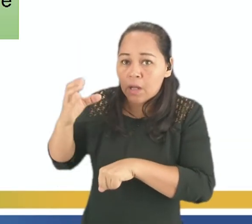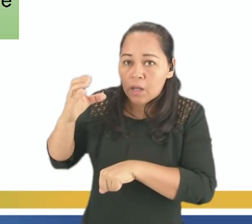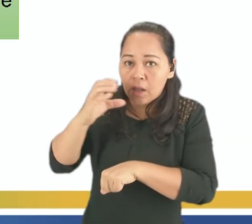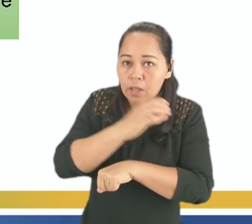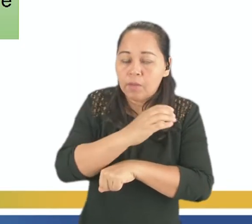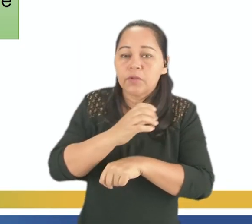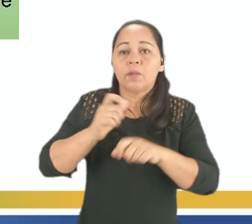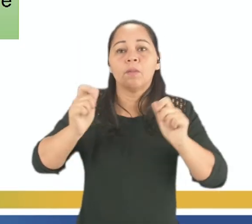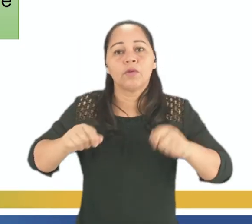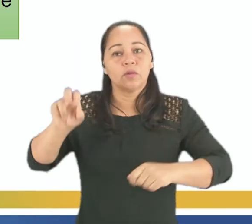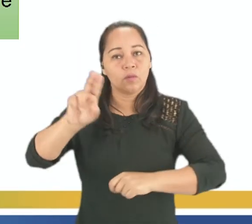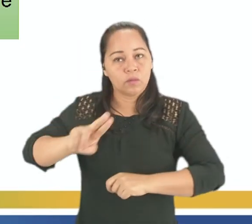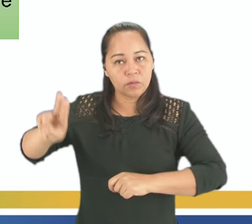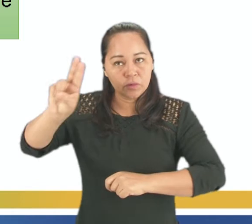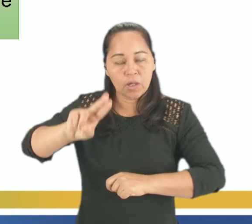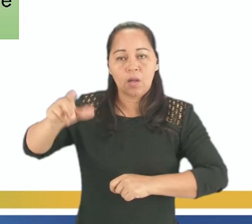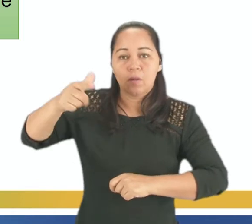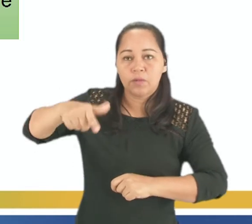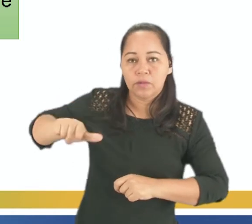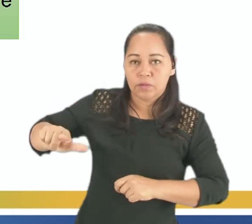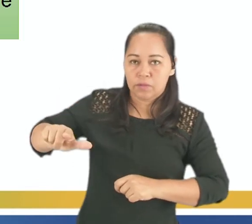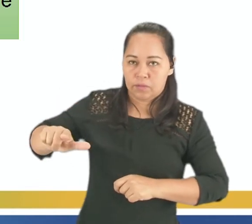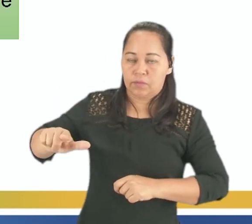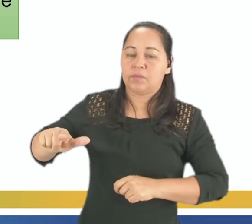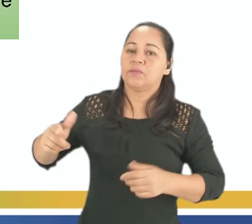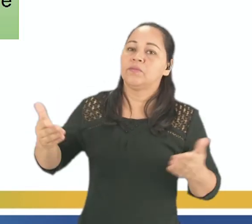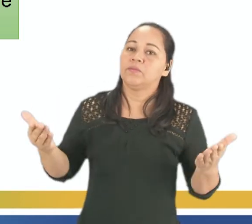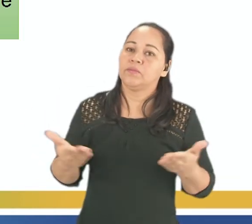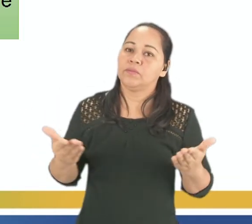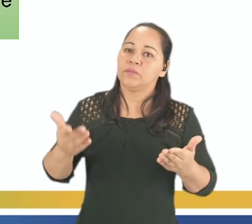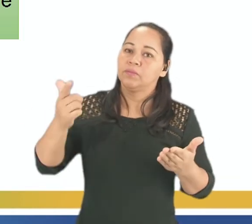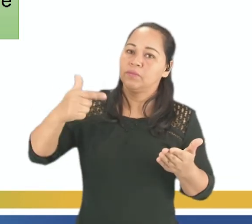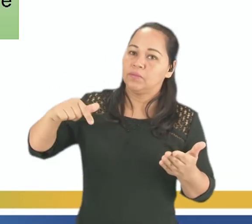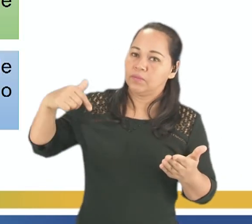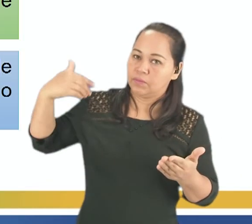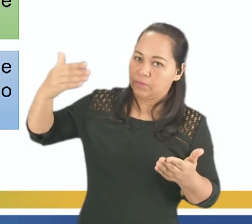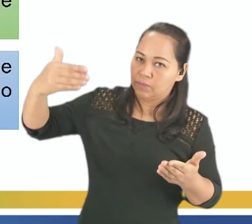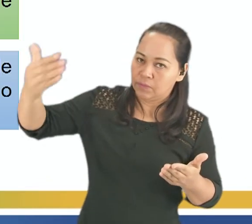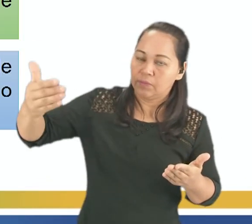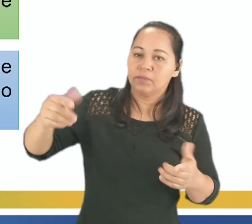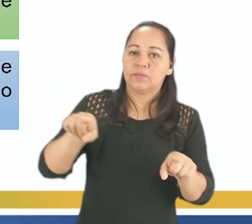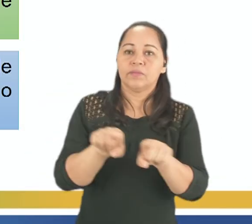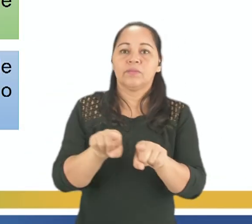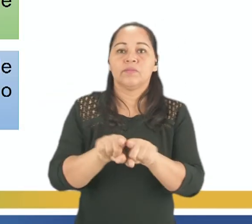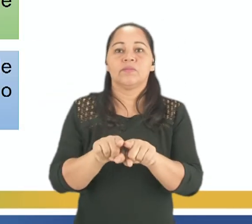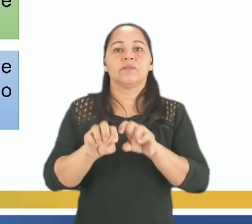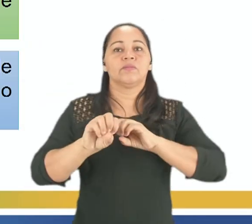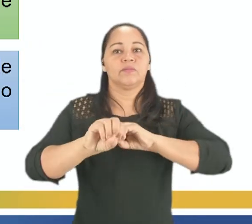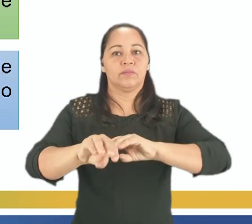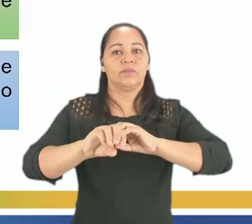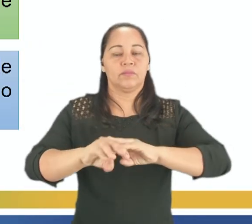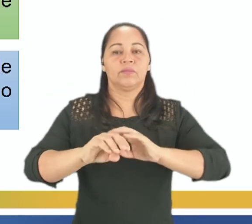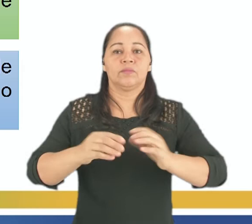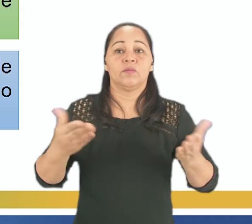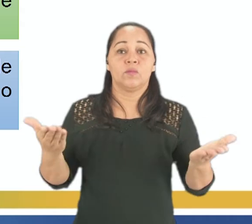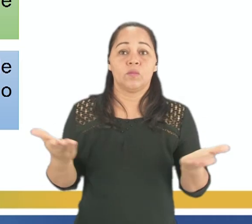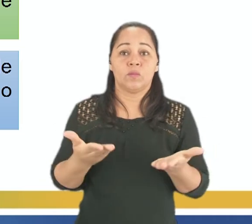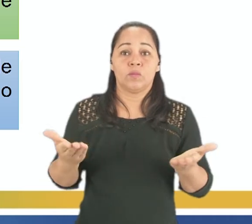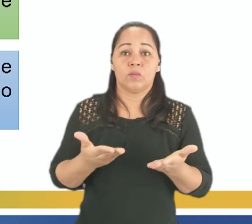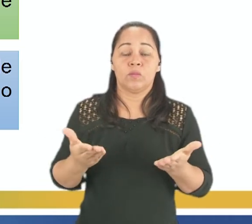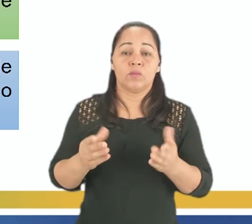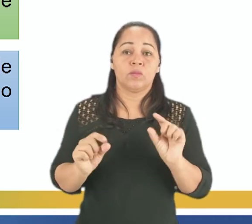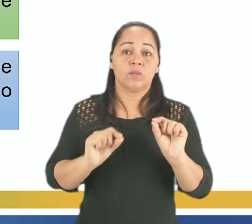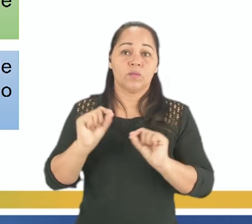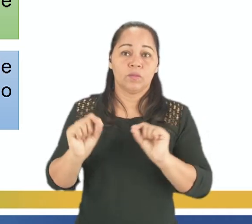podemos utilizar outros métodos que veremos nesta aula e nas aulas posteriores. Na aula de hoje, nós aprenderemos a